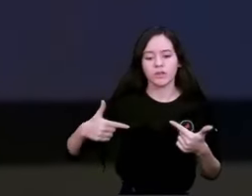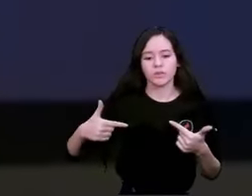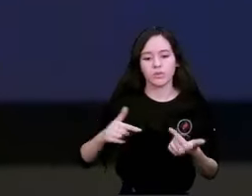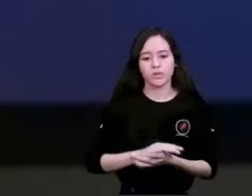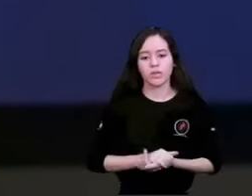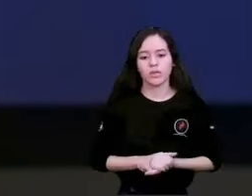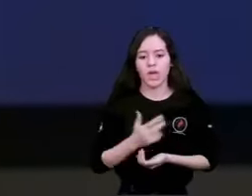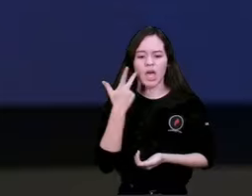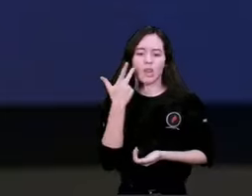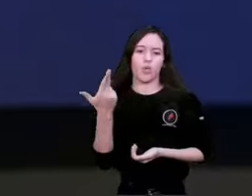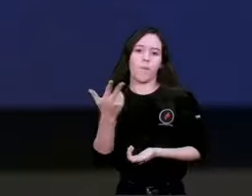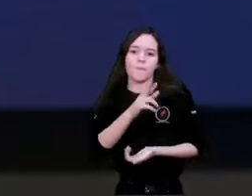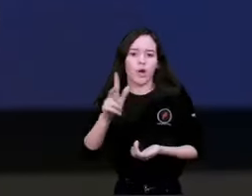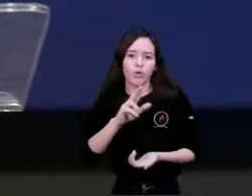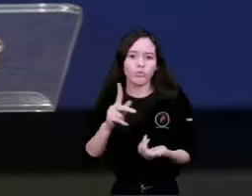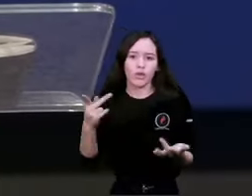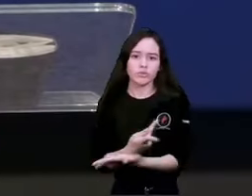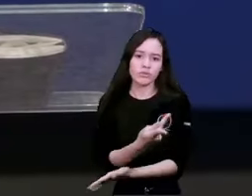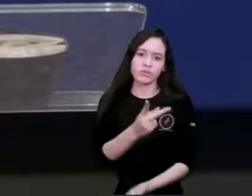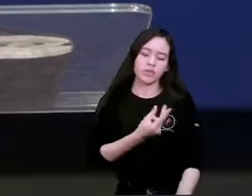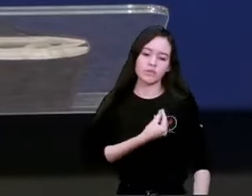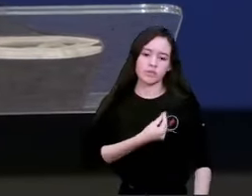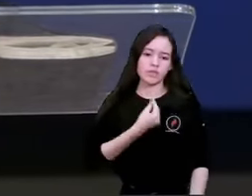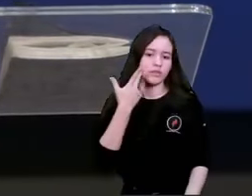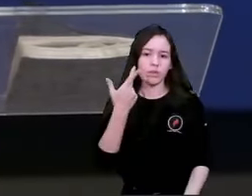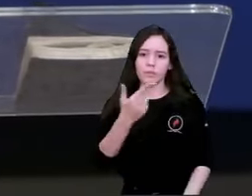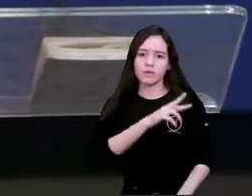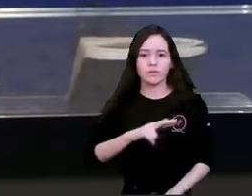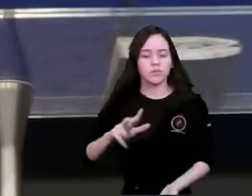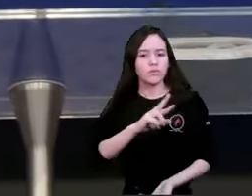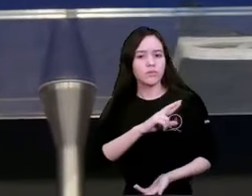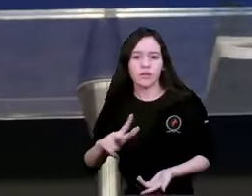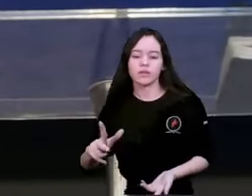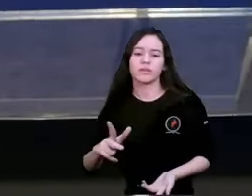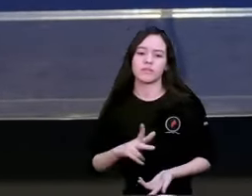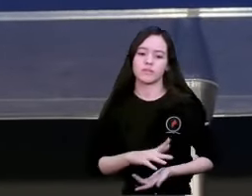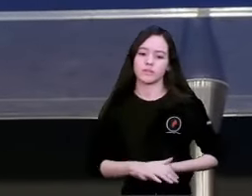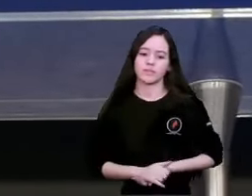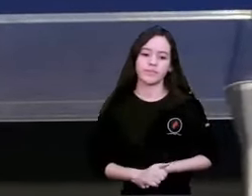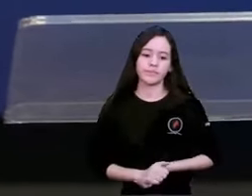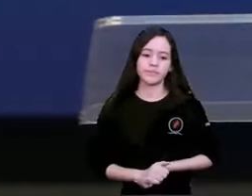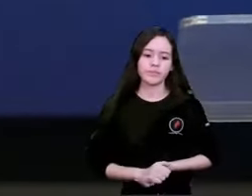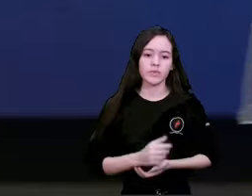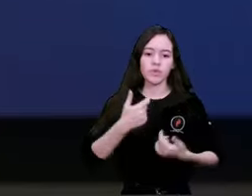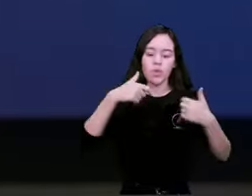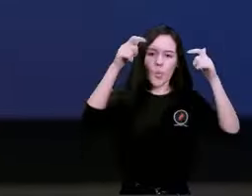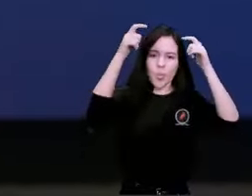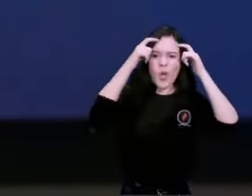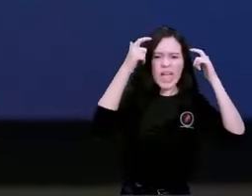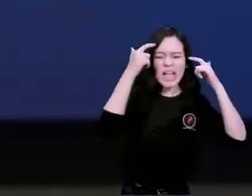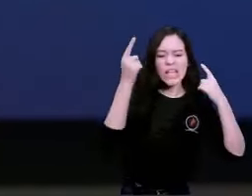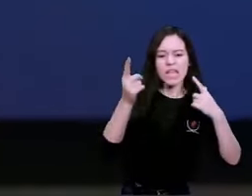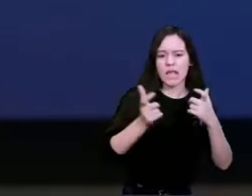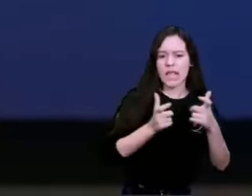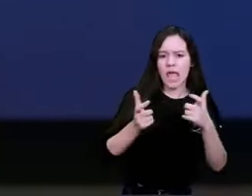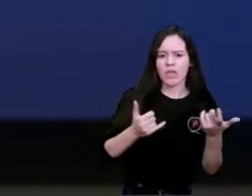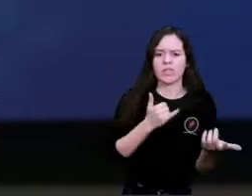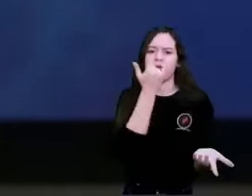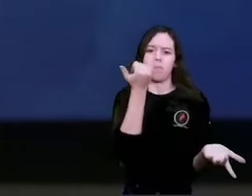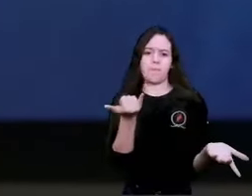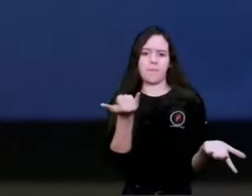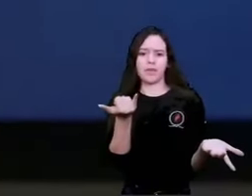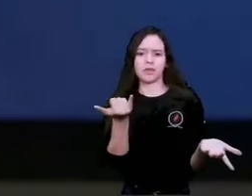Não é normal o que está acontecendo na sua vida, não é normal. Se Isaac arrumar uma guerra assim do nada, você não